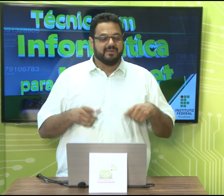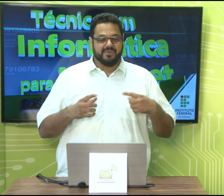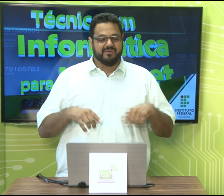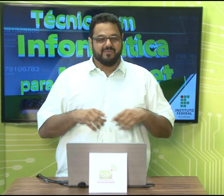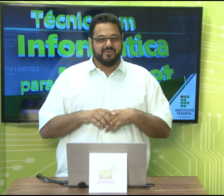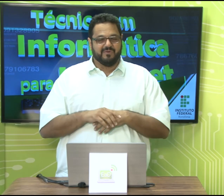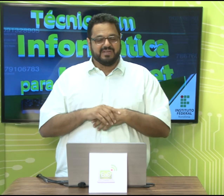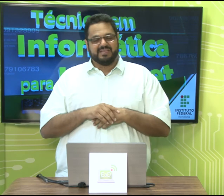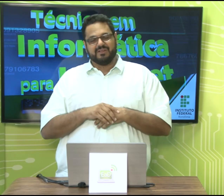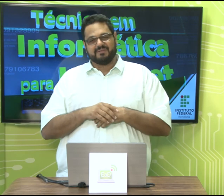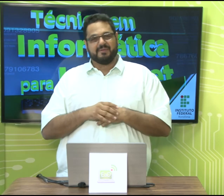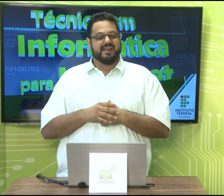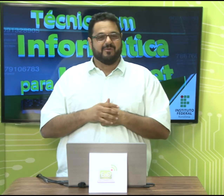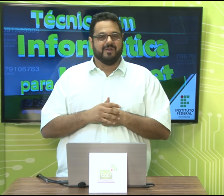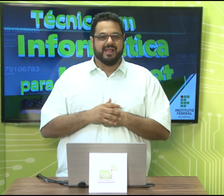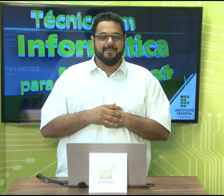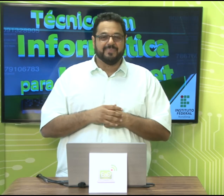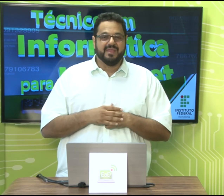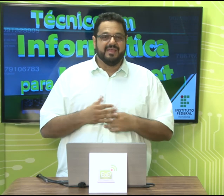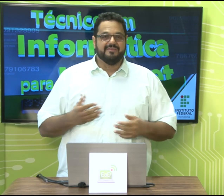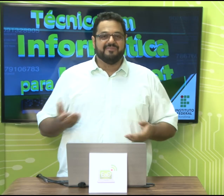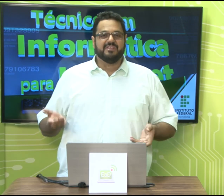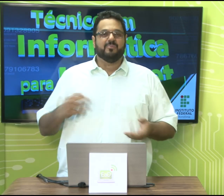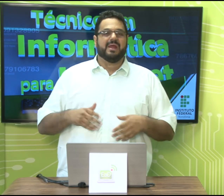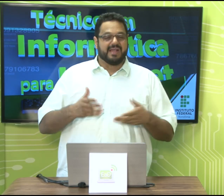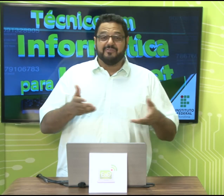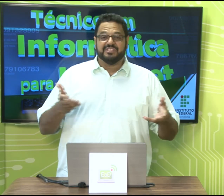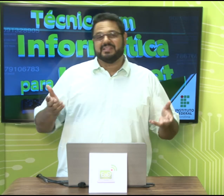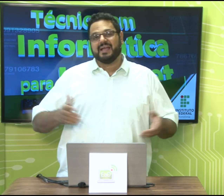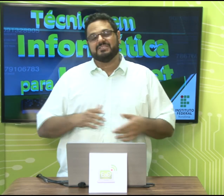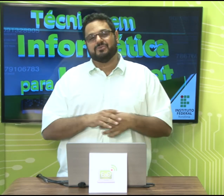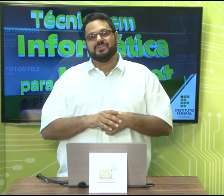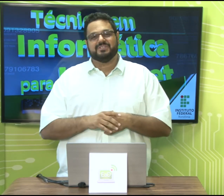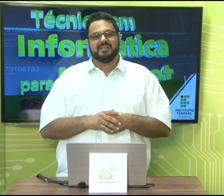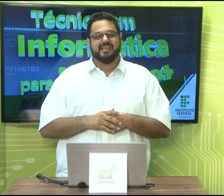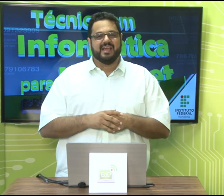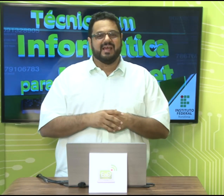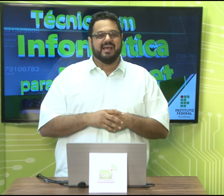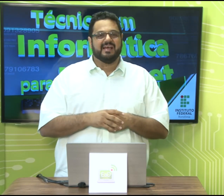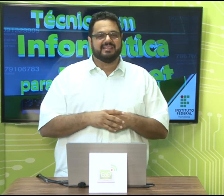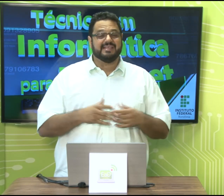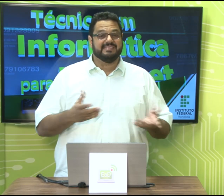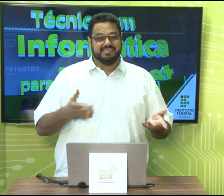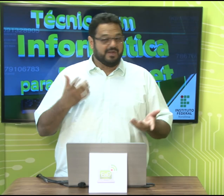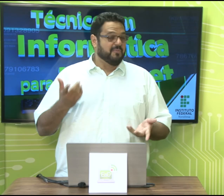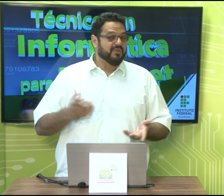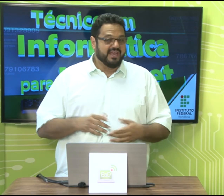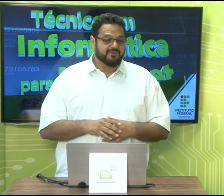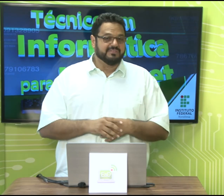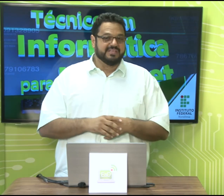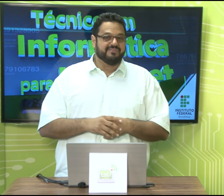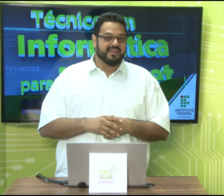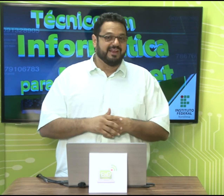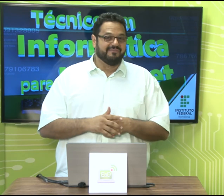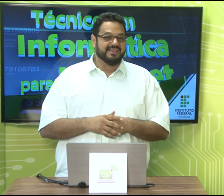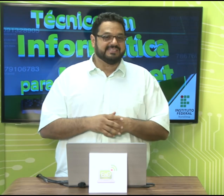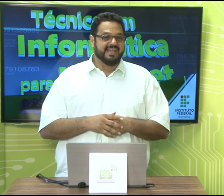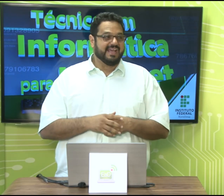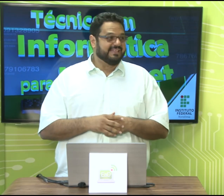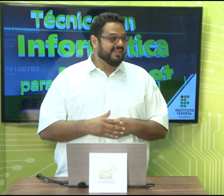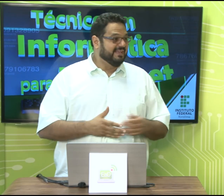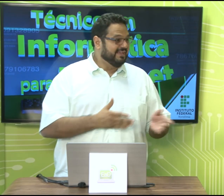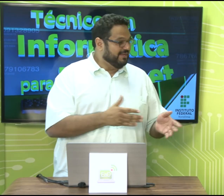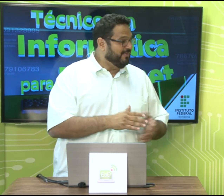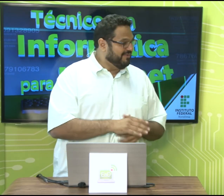interação, uma outra adenda que eu queria colocar, vindo para cá, eu vim de táxi hoje, e a taxista, uma mulher inclusive, ela